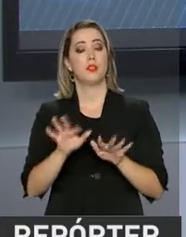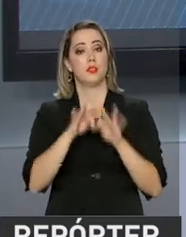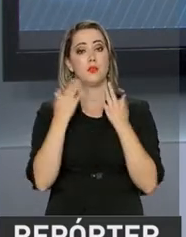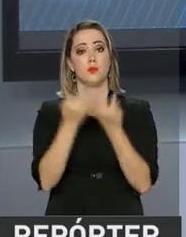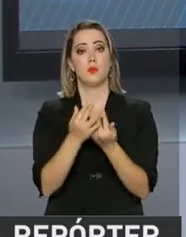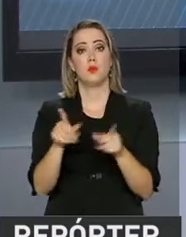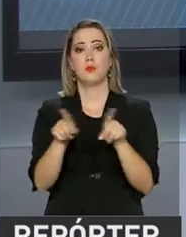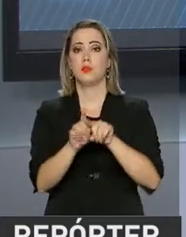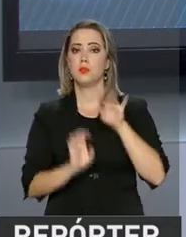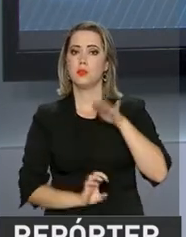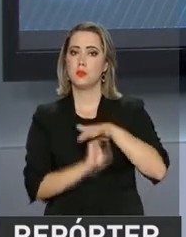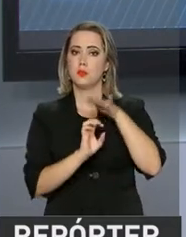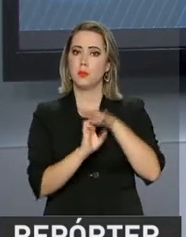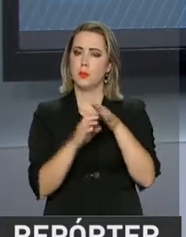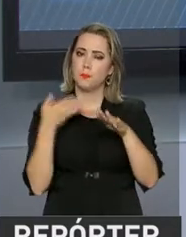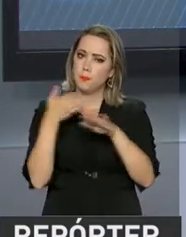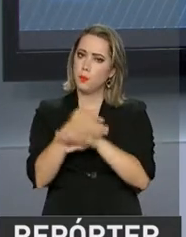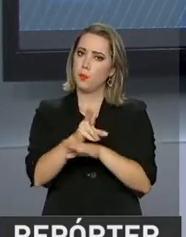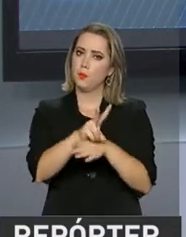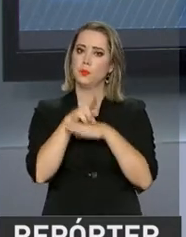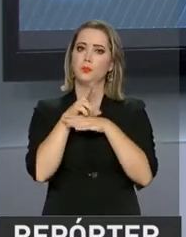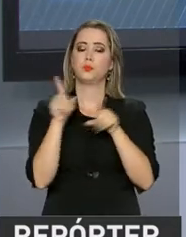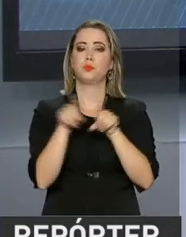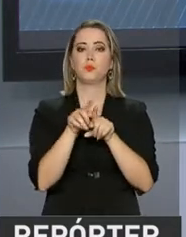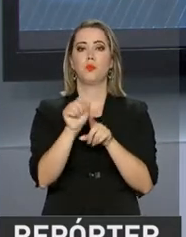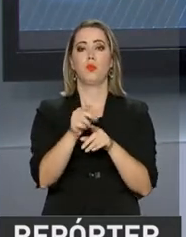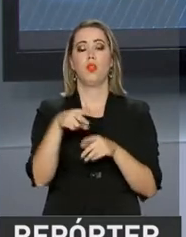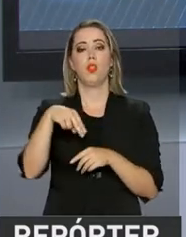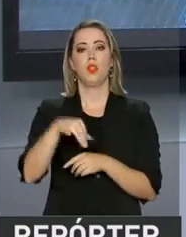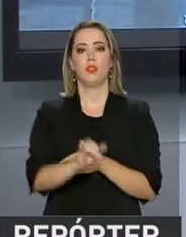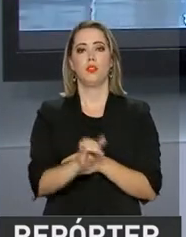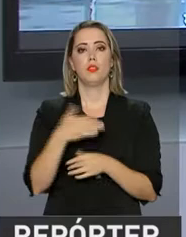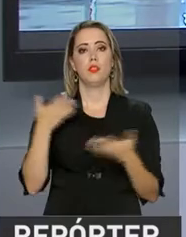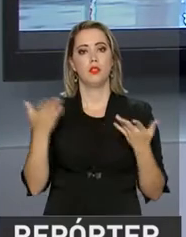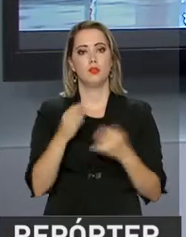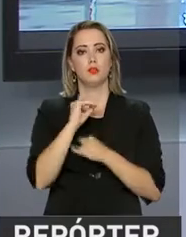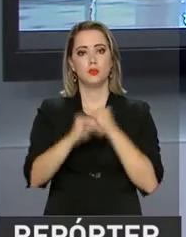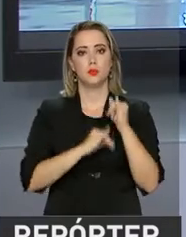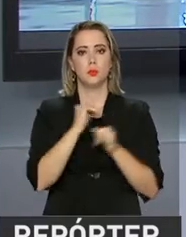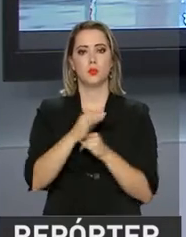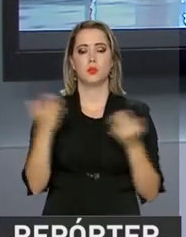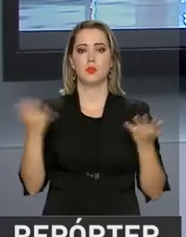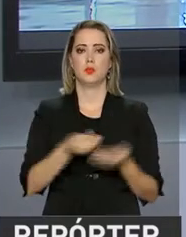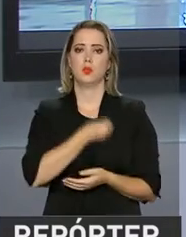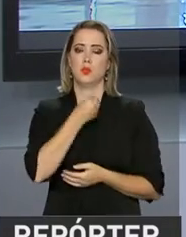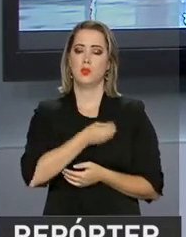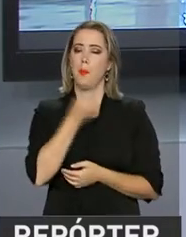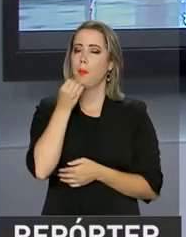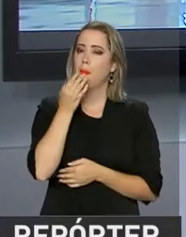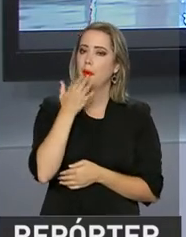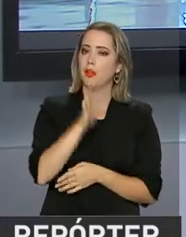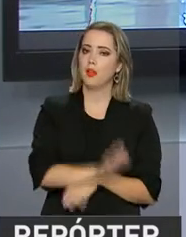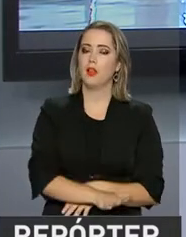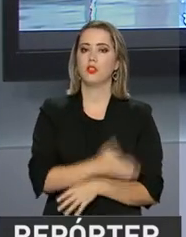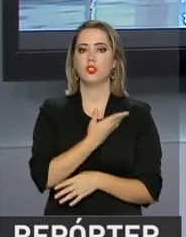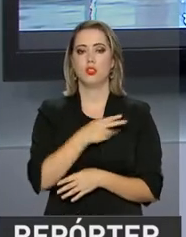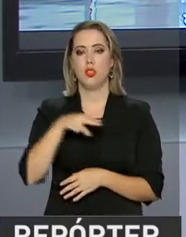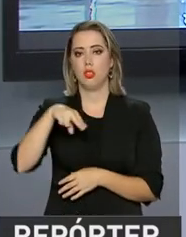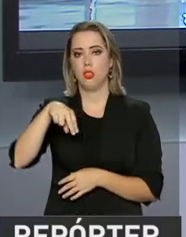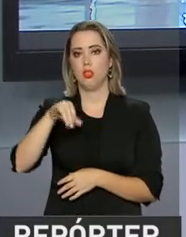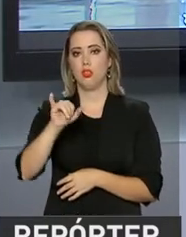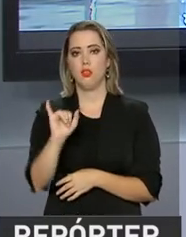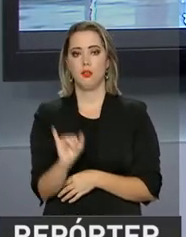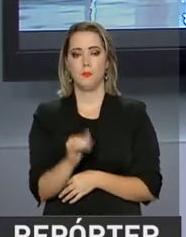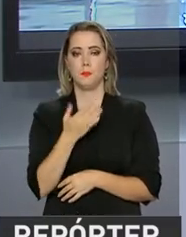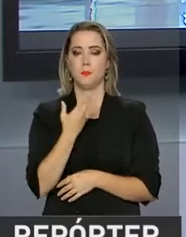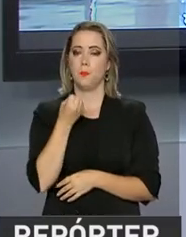mais crédito o repórter nem pereira tem mais informações ao vivo pra gente olha e boa tarde para você boa tarde